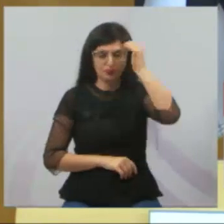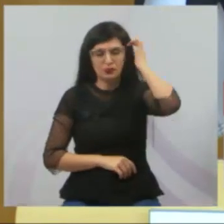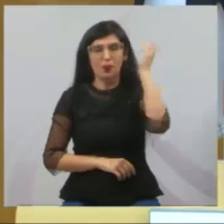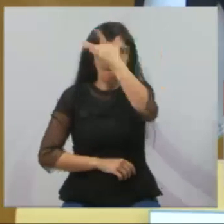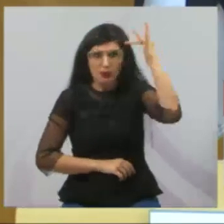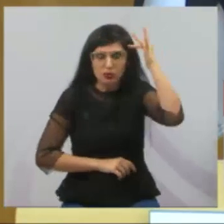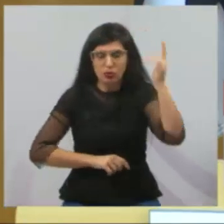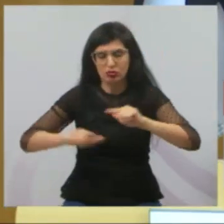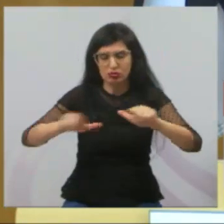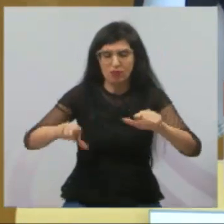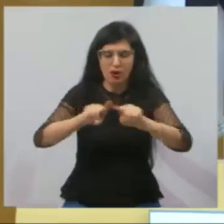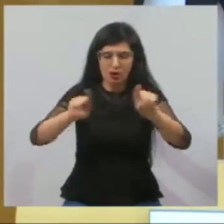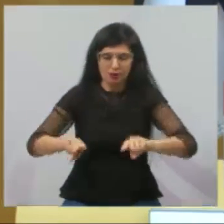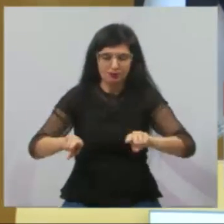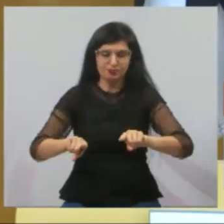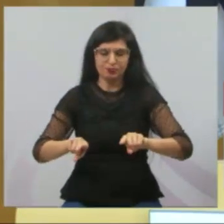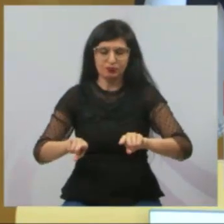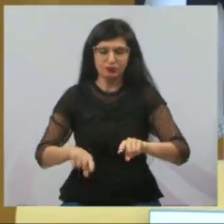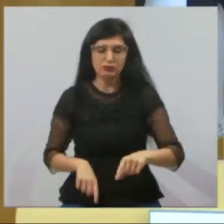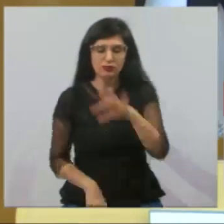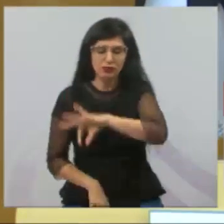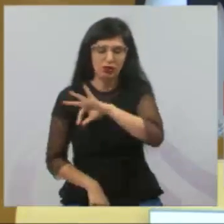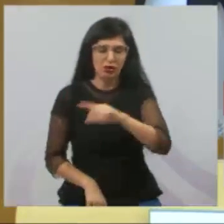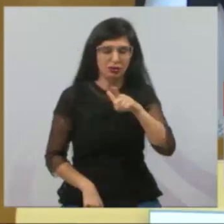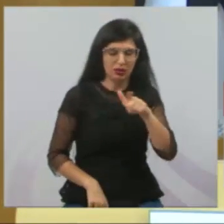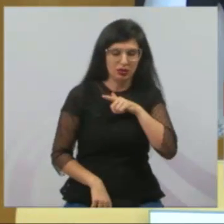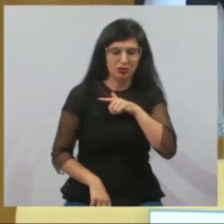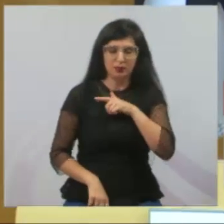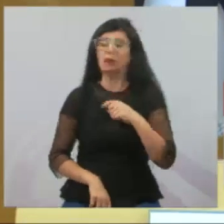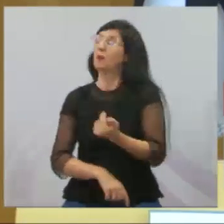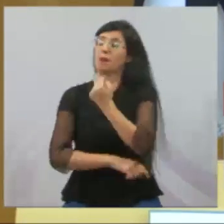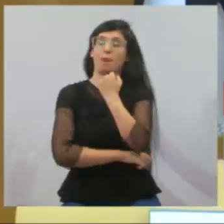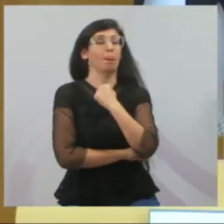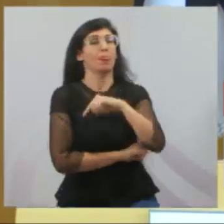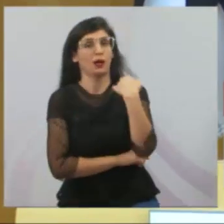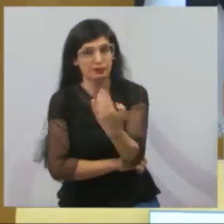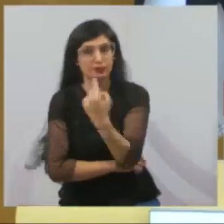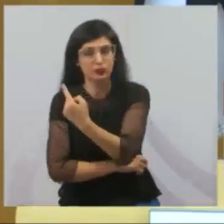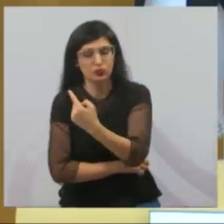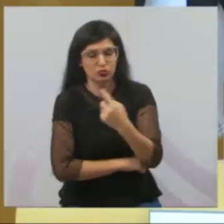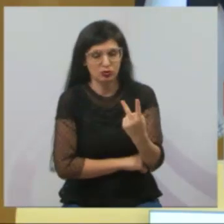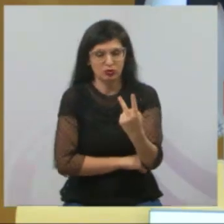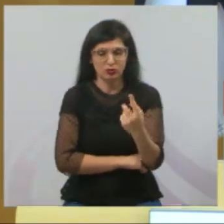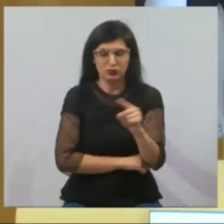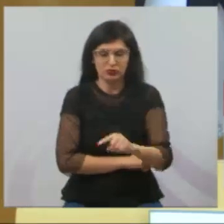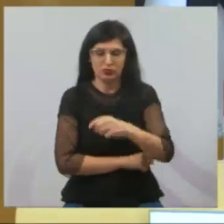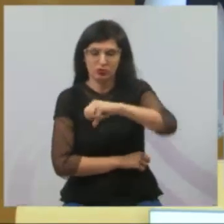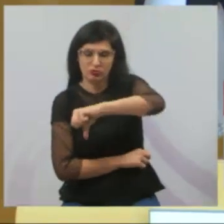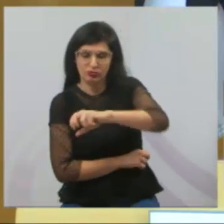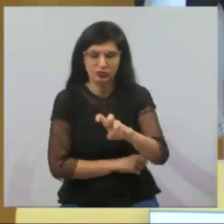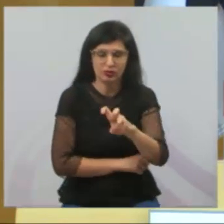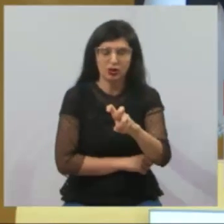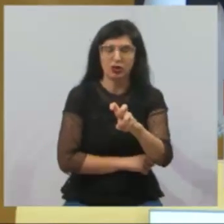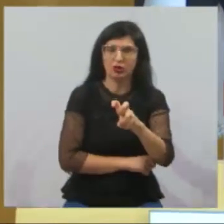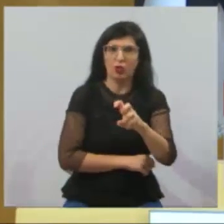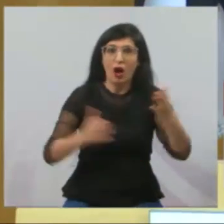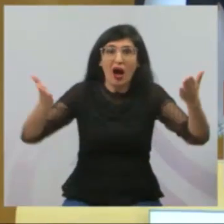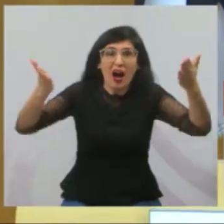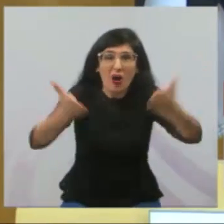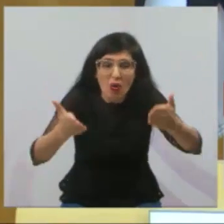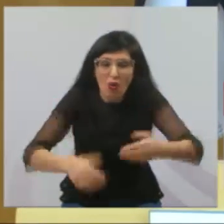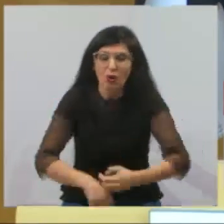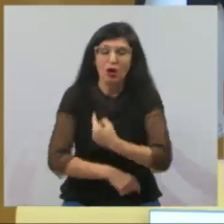servidores vinculados ao regime próprio. Ele passa de 12,95% para 14%. O aumento